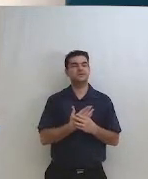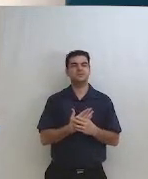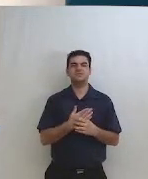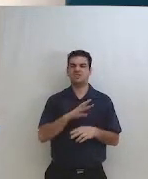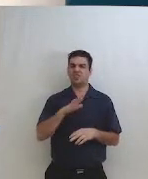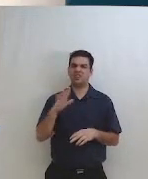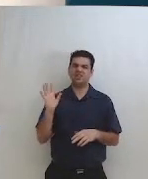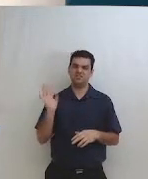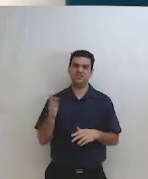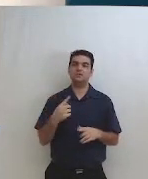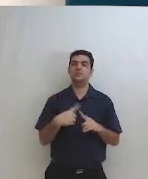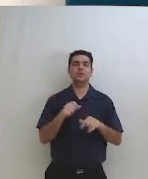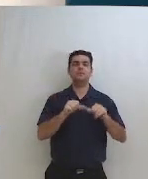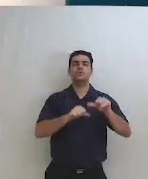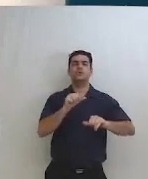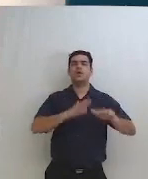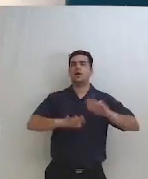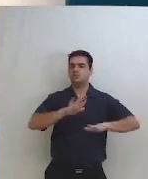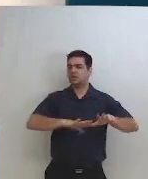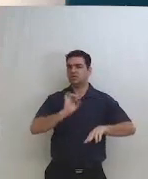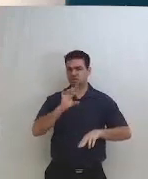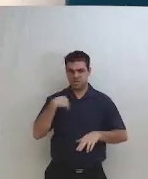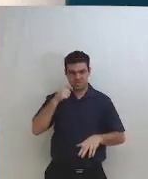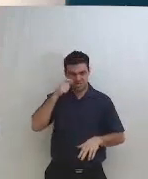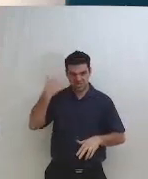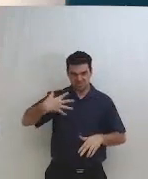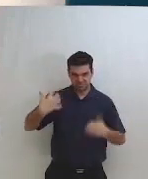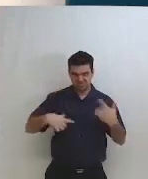cautelares. O senhor tem interesse em sustentar?